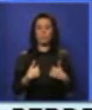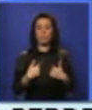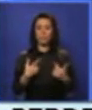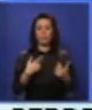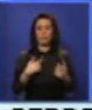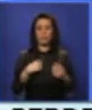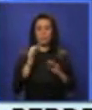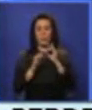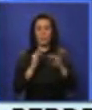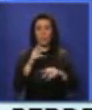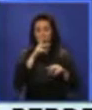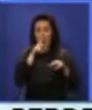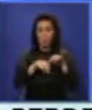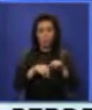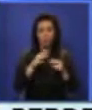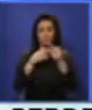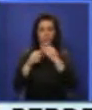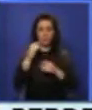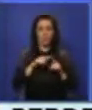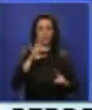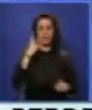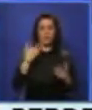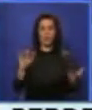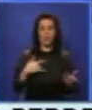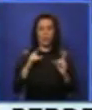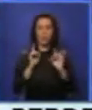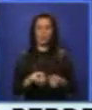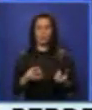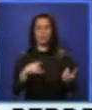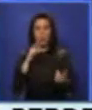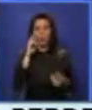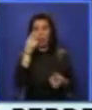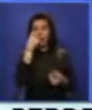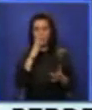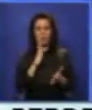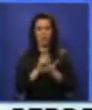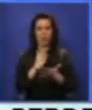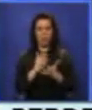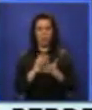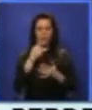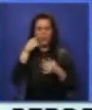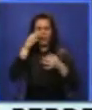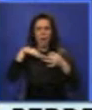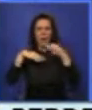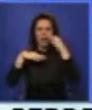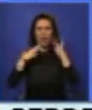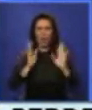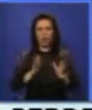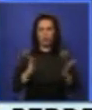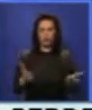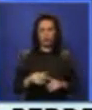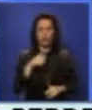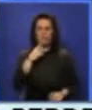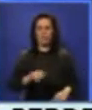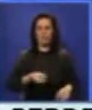deixei um tratamento também que na altura estava a fazer, quando isto aconteceu. Quando comecei a olhar para mim, já tinha caído dentes, já